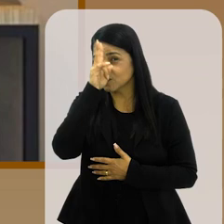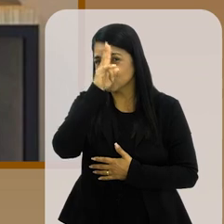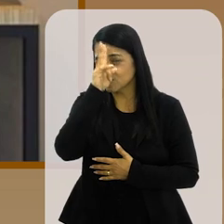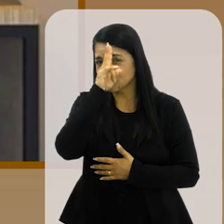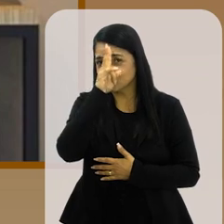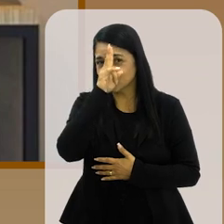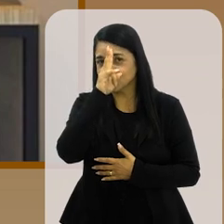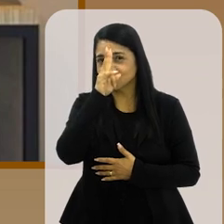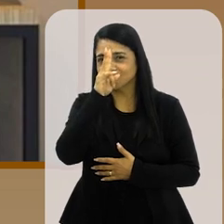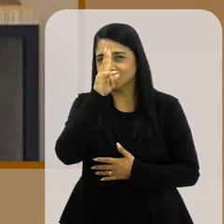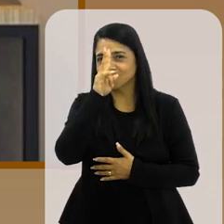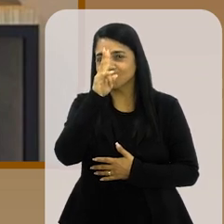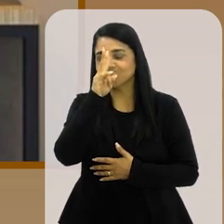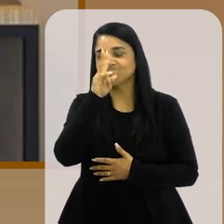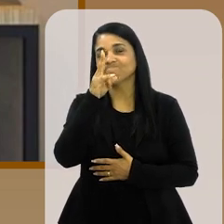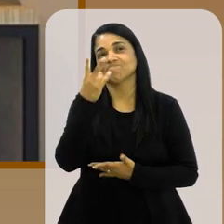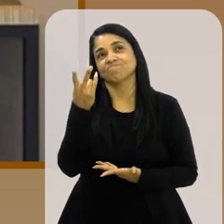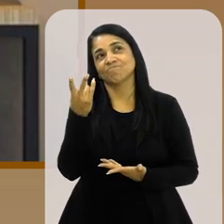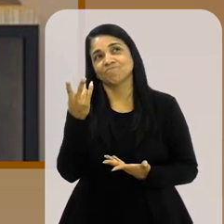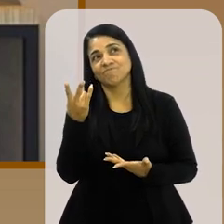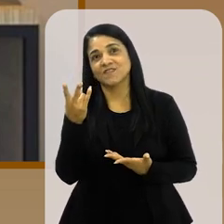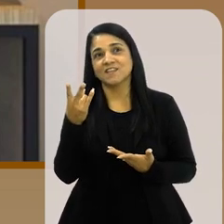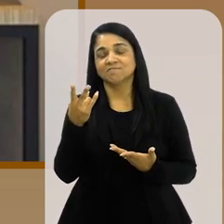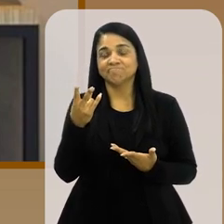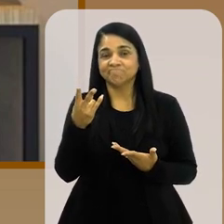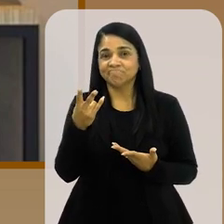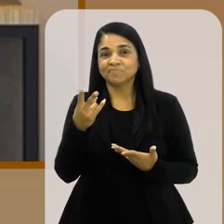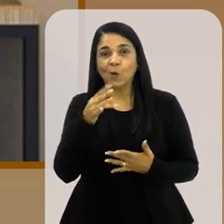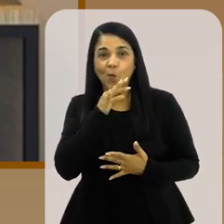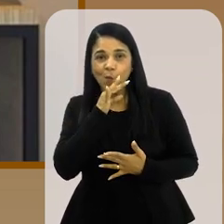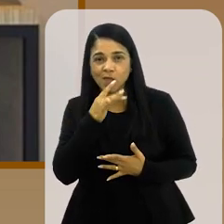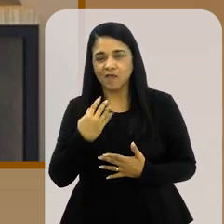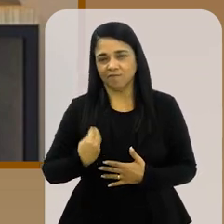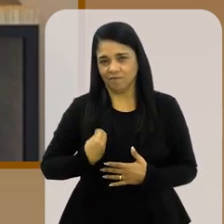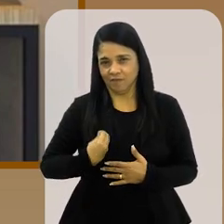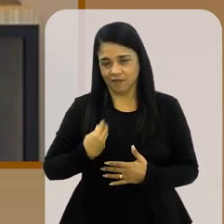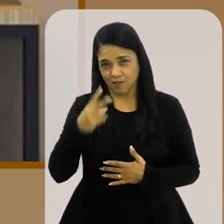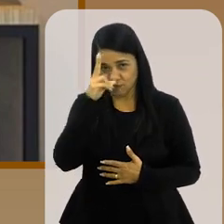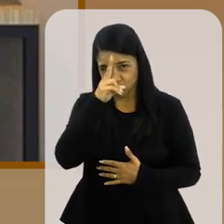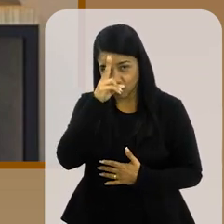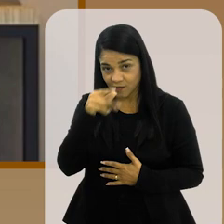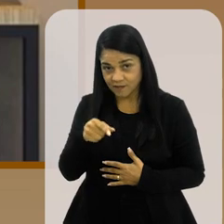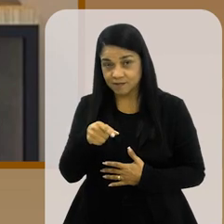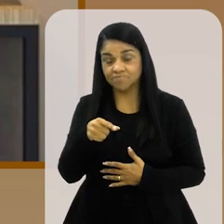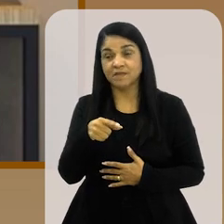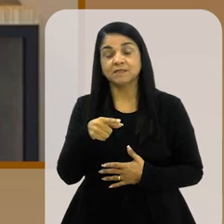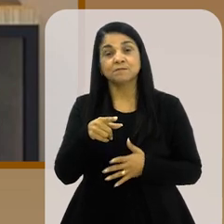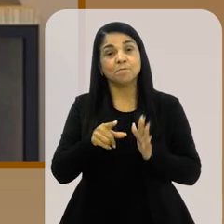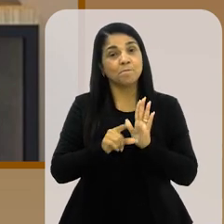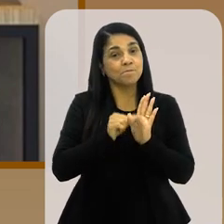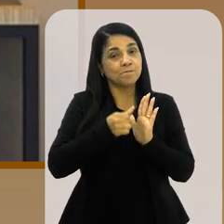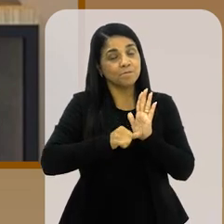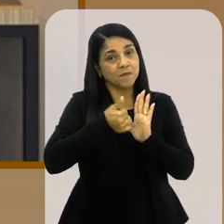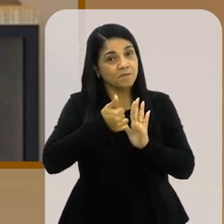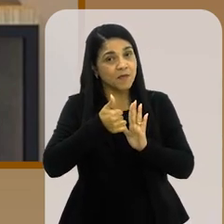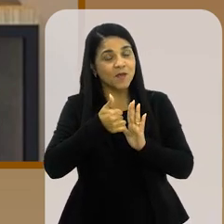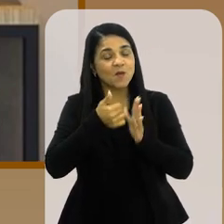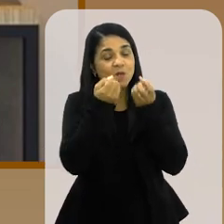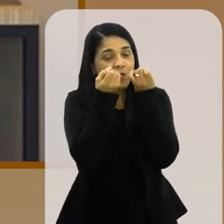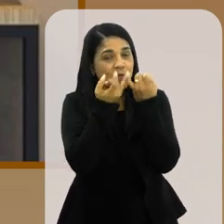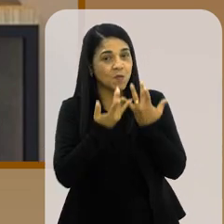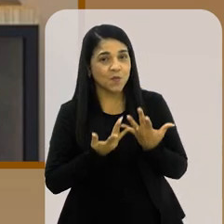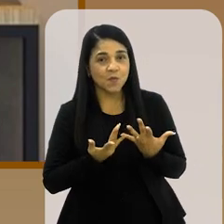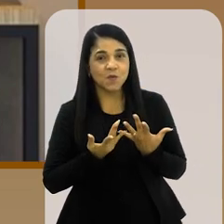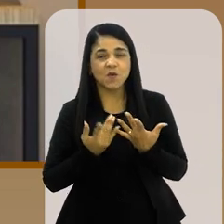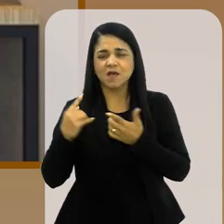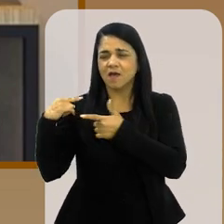um episódio mais dramático da sua história, mas eu queria que primeiro a gente falasse um pouco sobre a sua